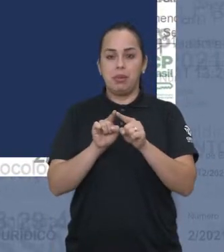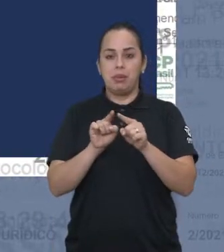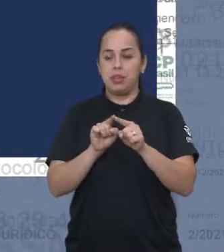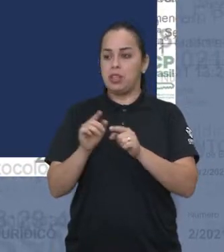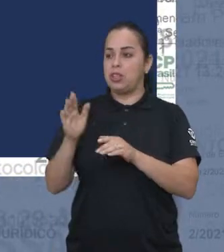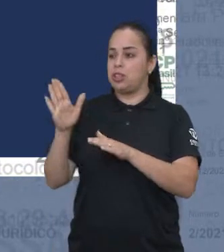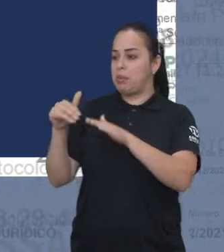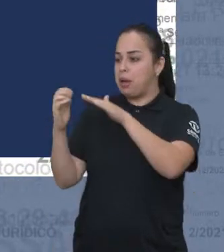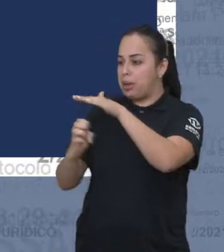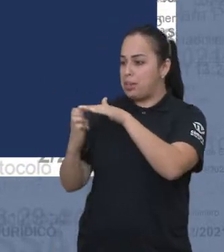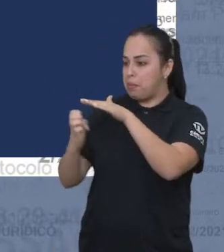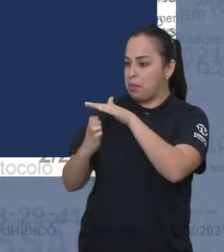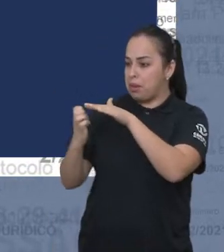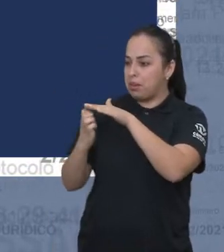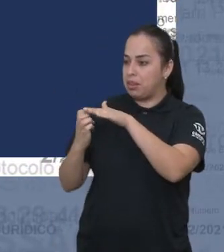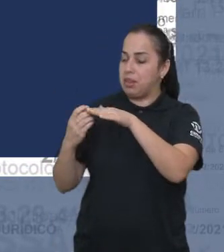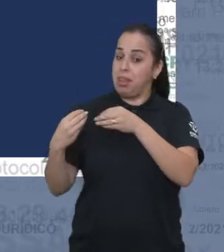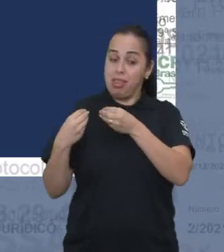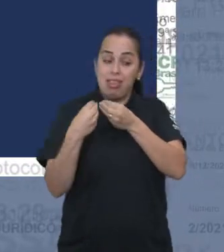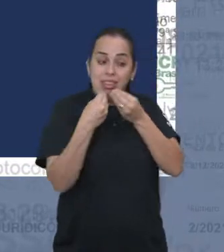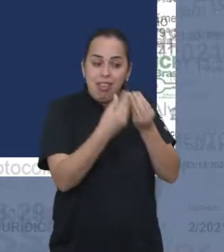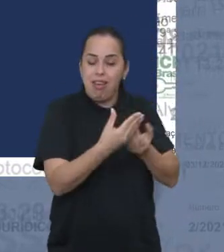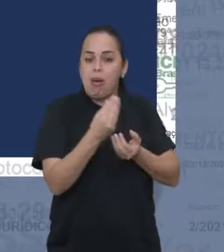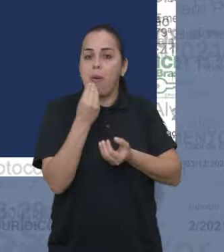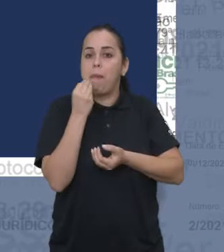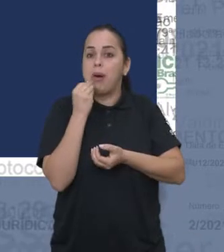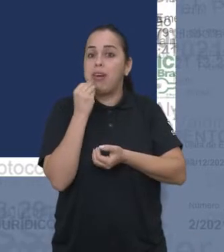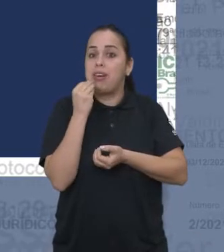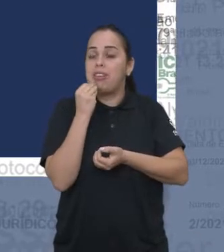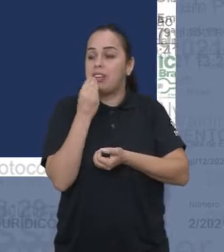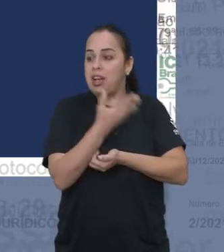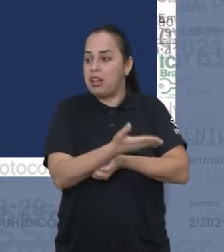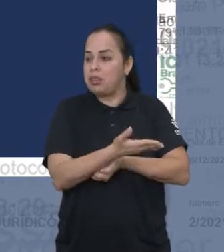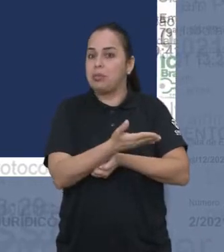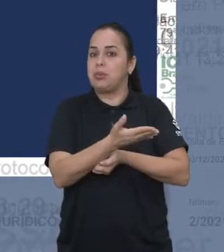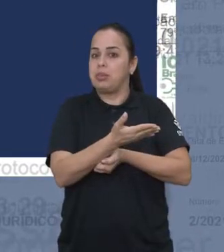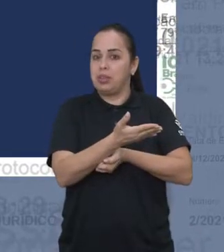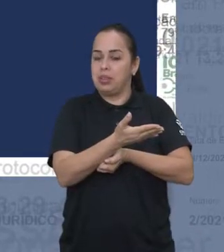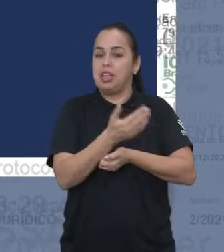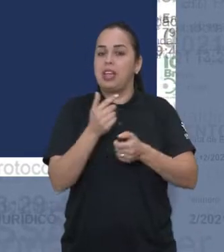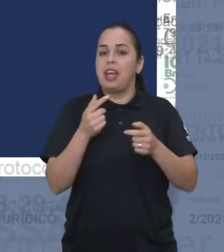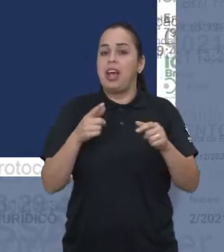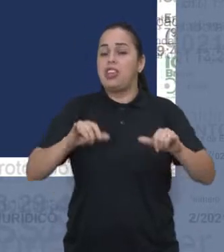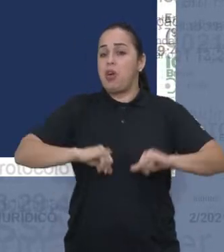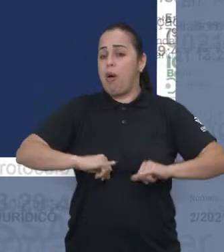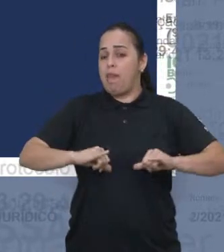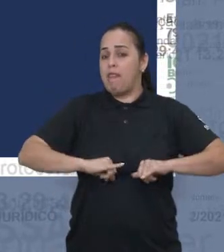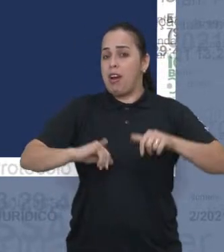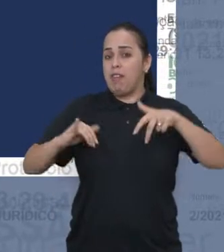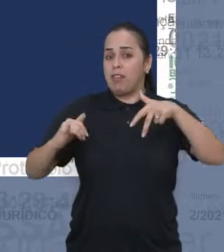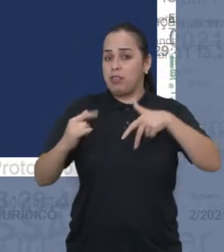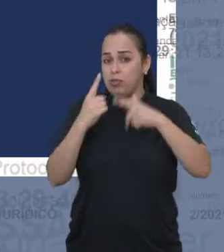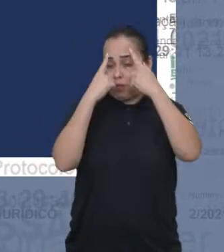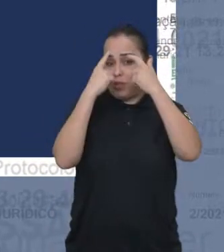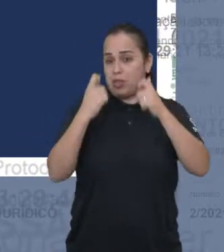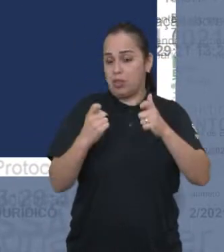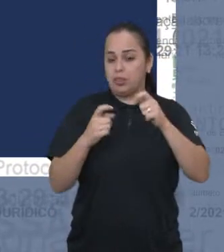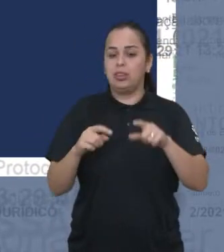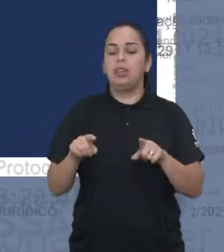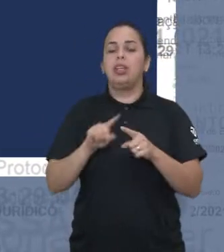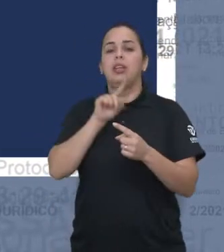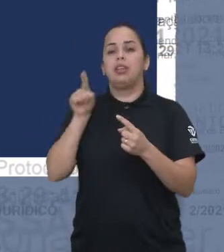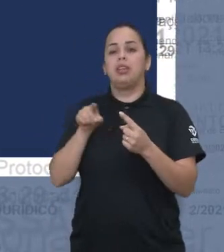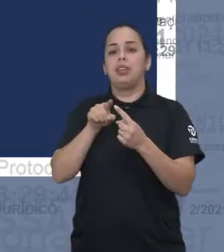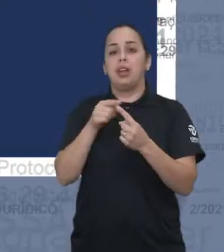projeto a matéria ainda prevê mobilizar as empresas para que elas disponibilizem vagas prioritárias para mulheres em